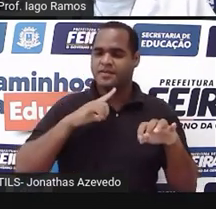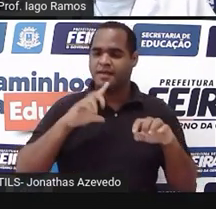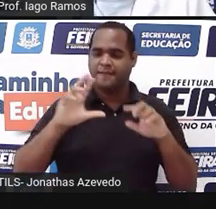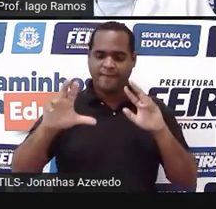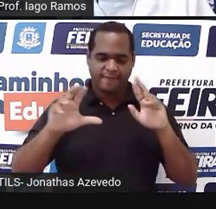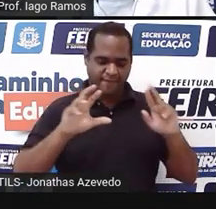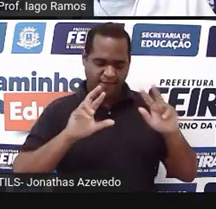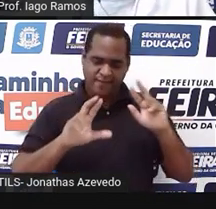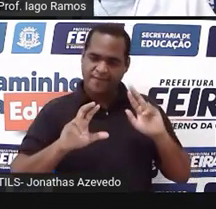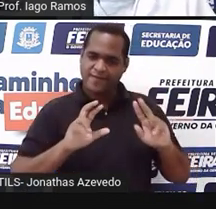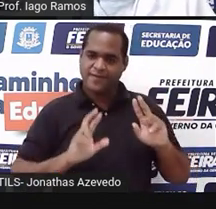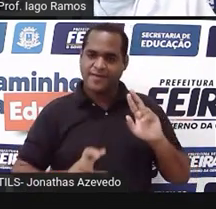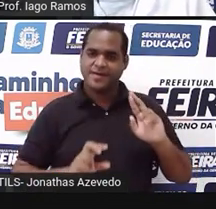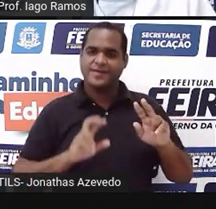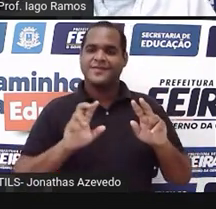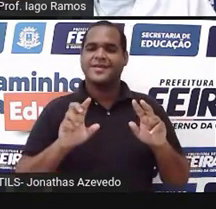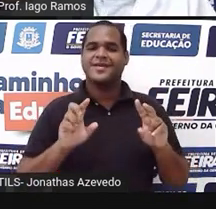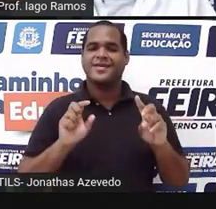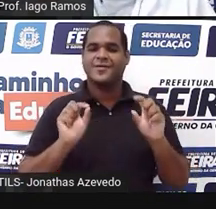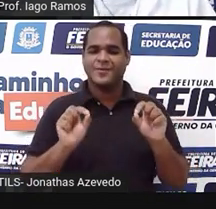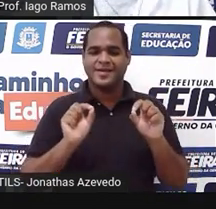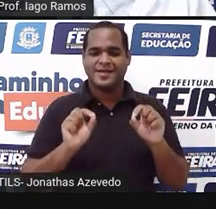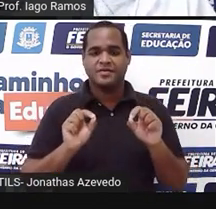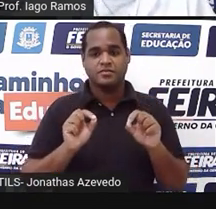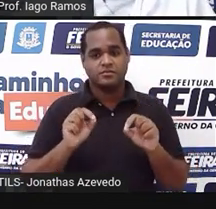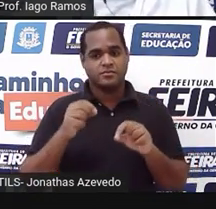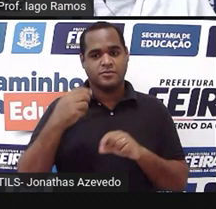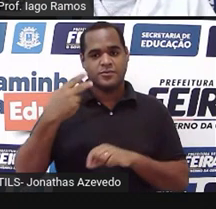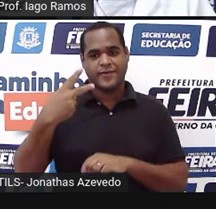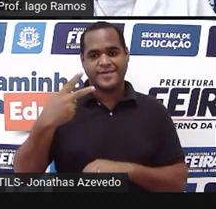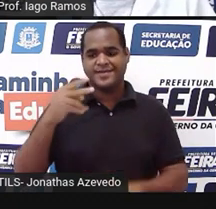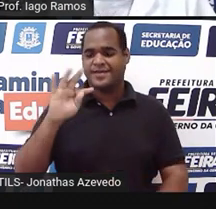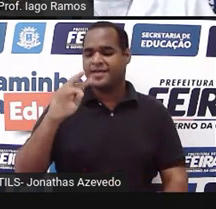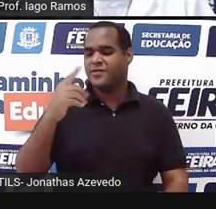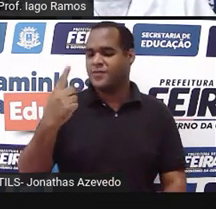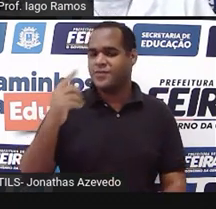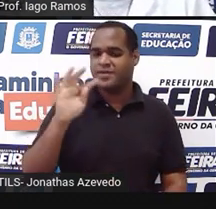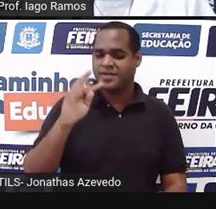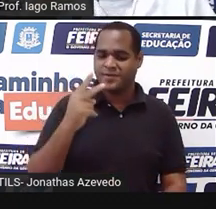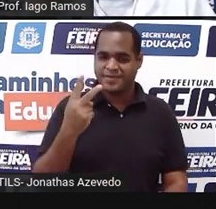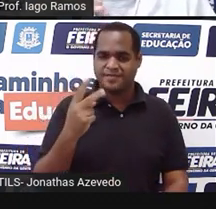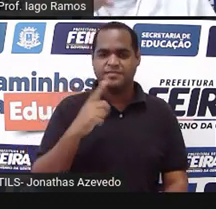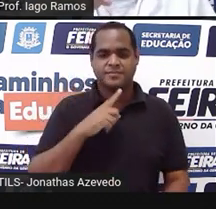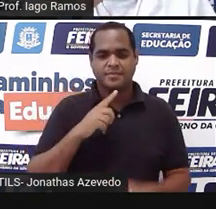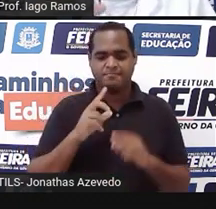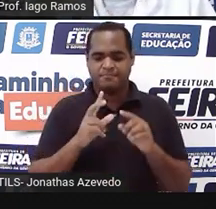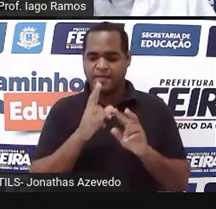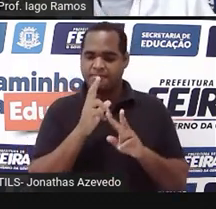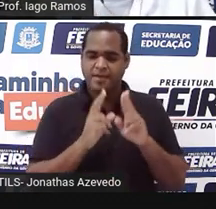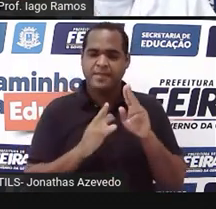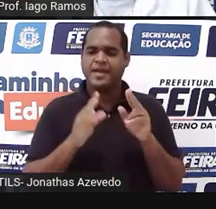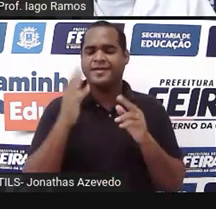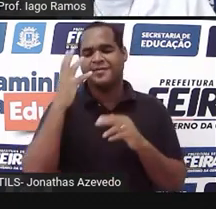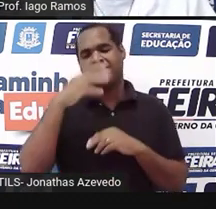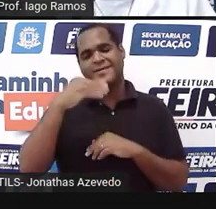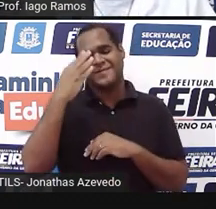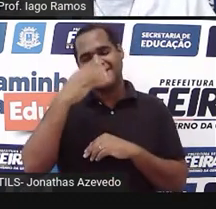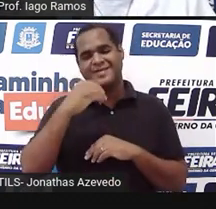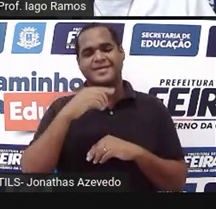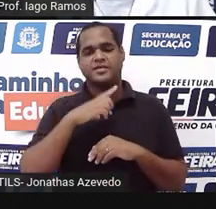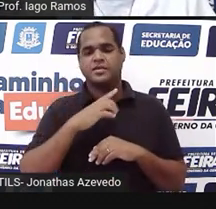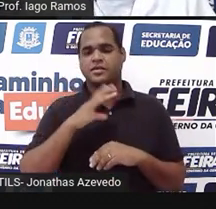ó olha só Olá dois triângulos ali recortado bonitinho triângulo maior né